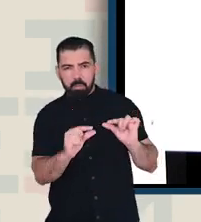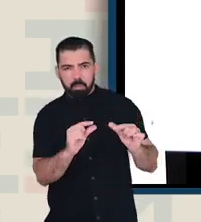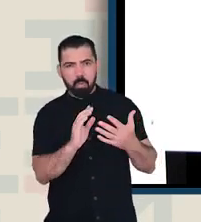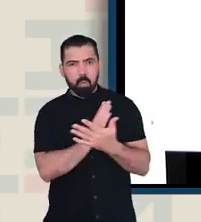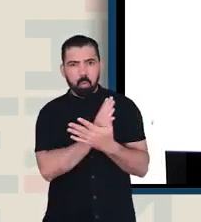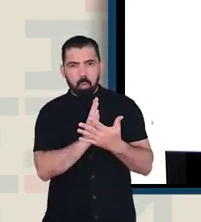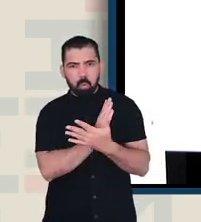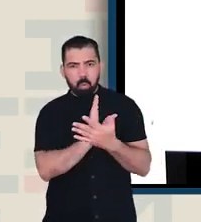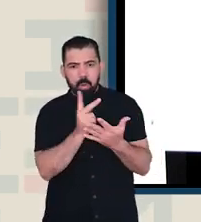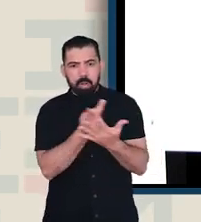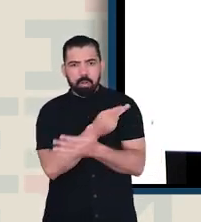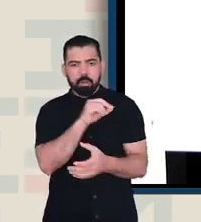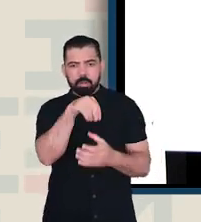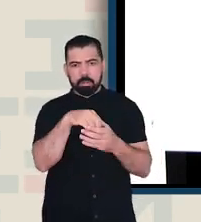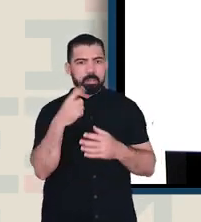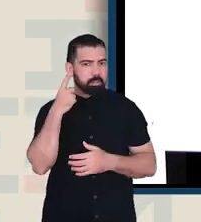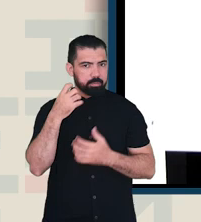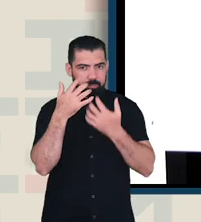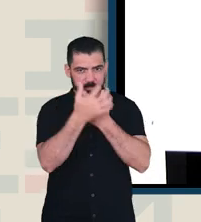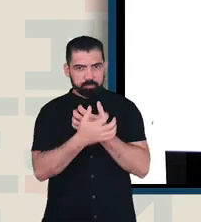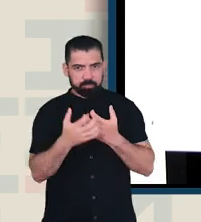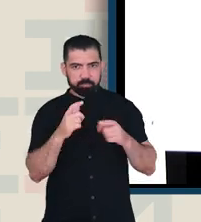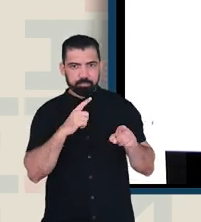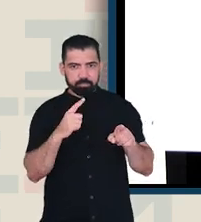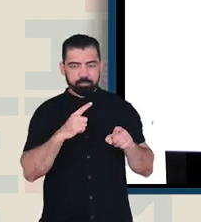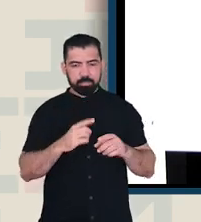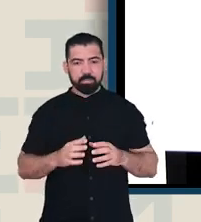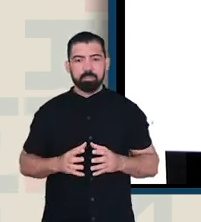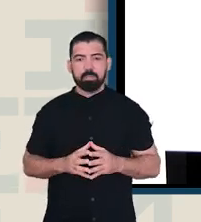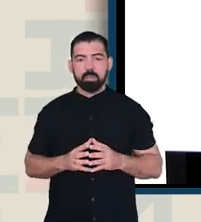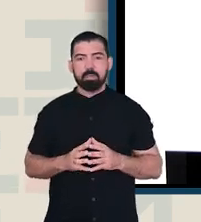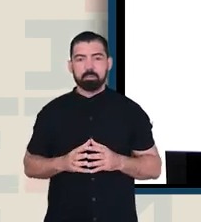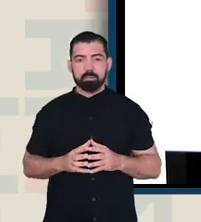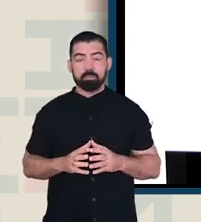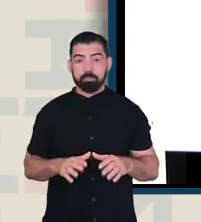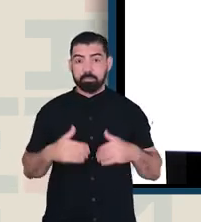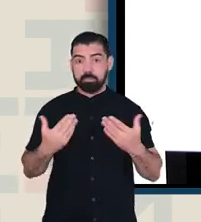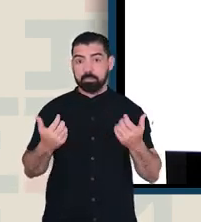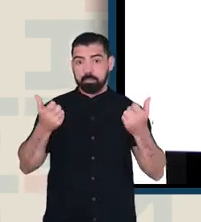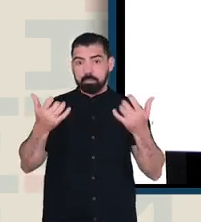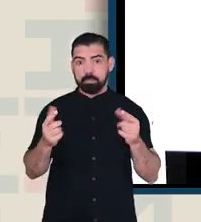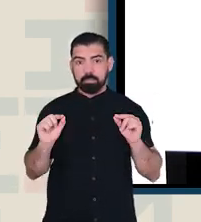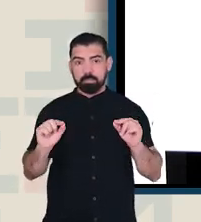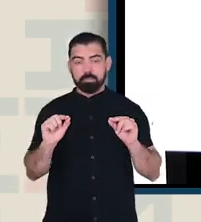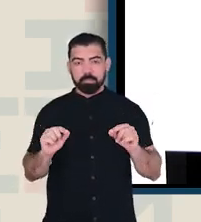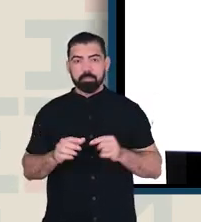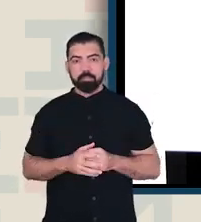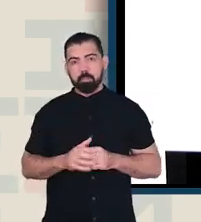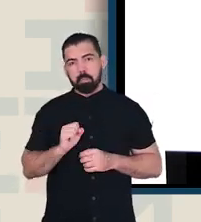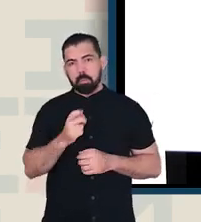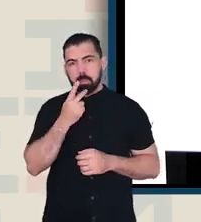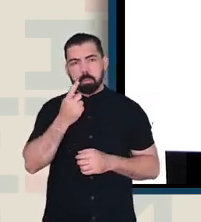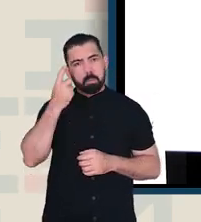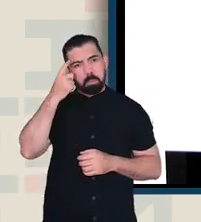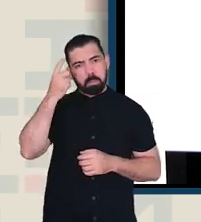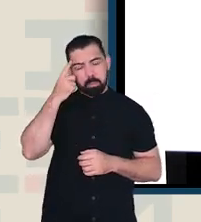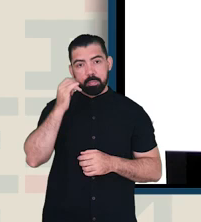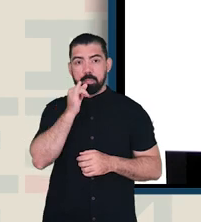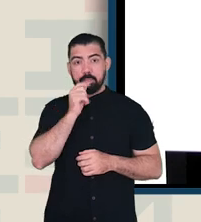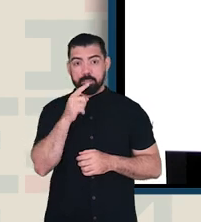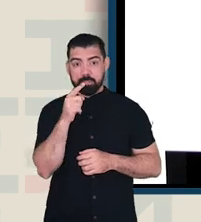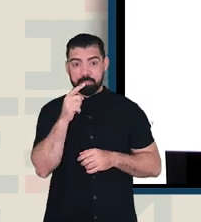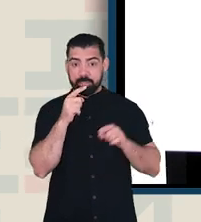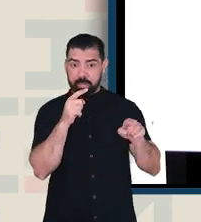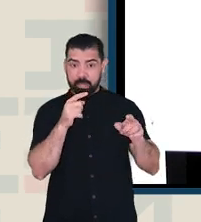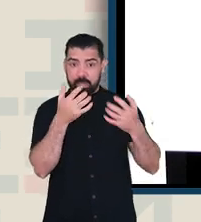vão acontecendo sobre esse pano de fundo que permanece estático. Então eu diria que poderíamos pensar que esta